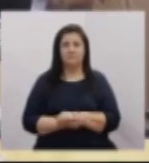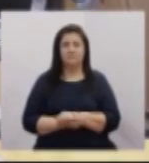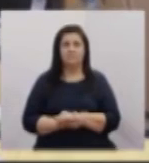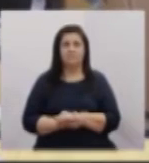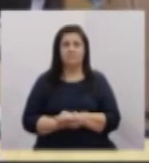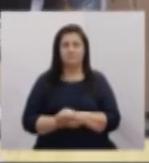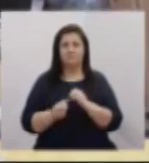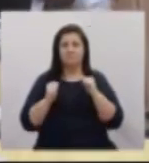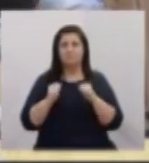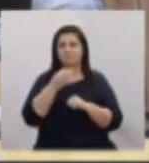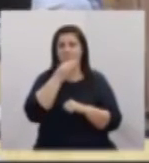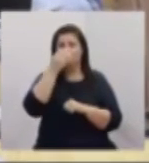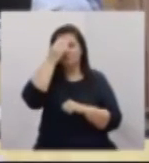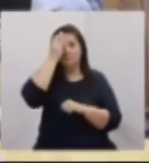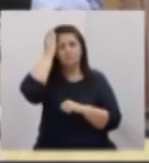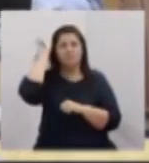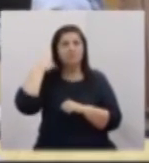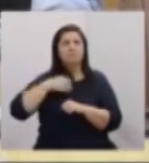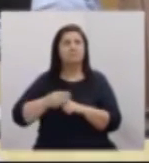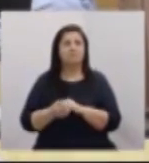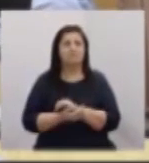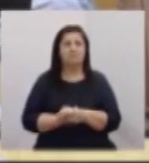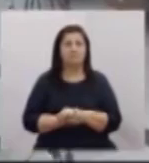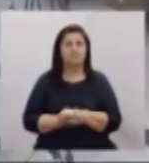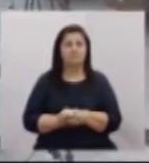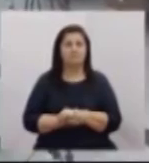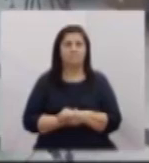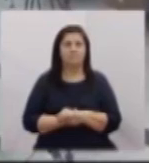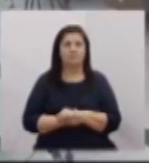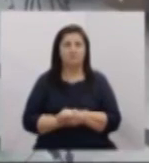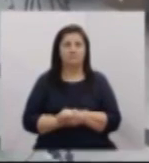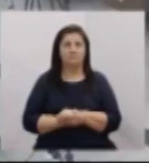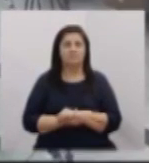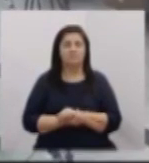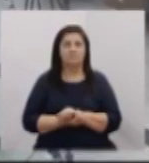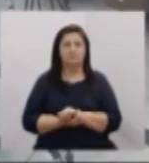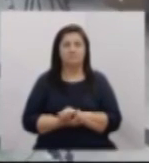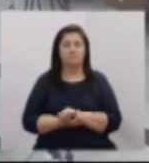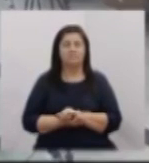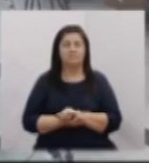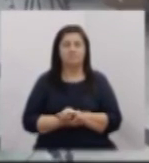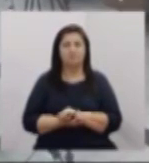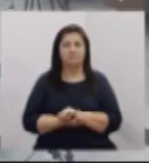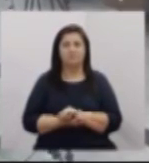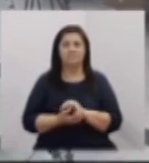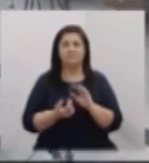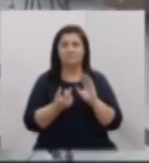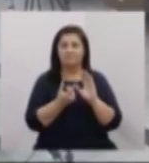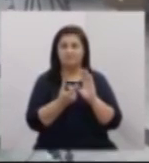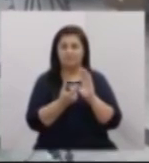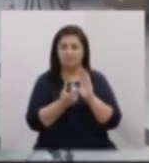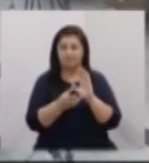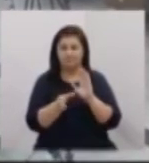votação, senhor presidente, esse pedido. Sônia Patas. Senhores, é o seguinte, essa emenda para